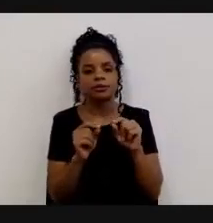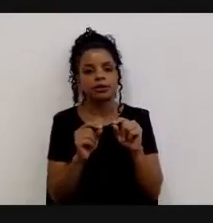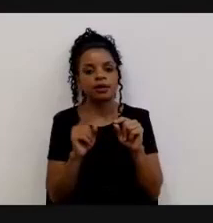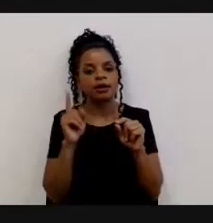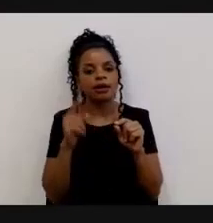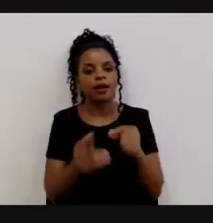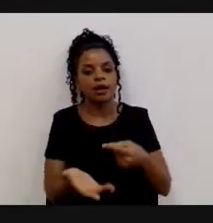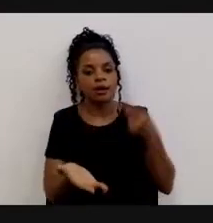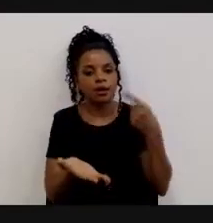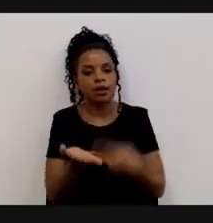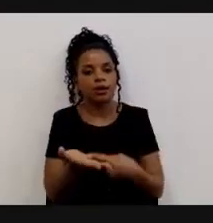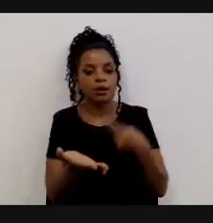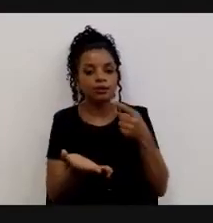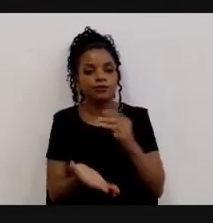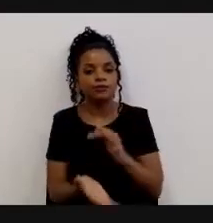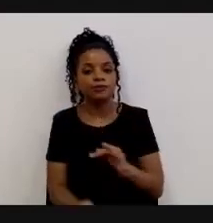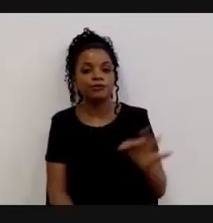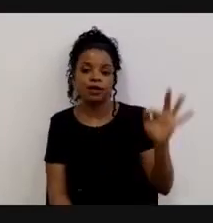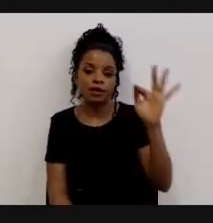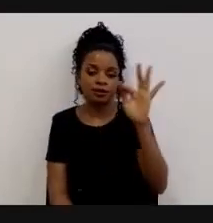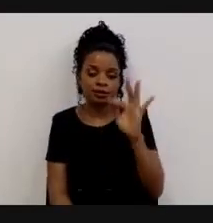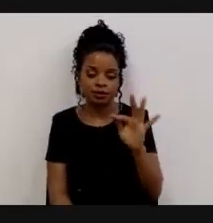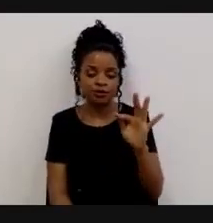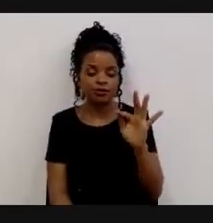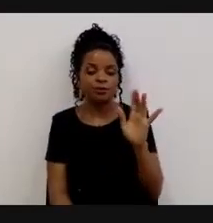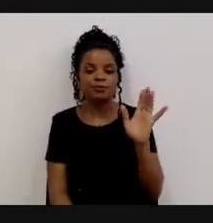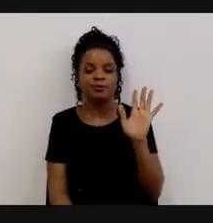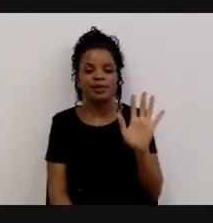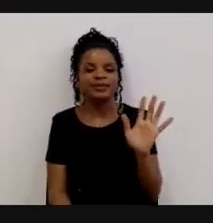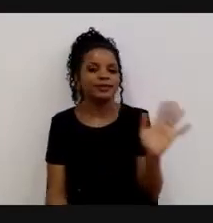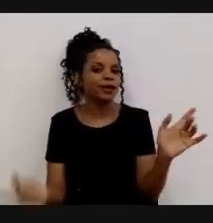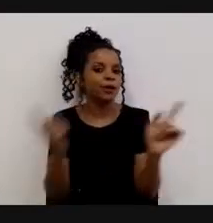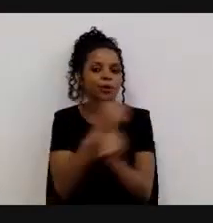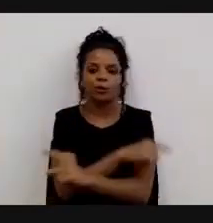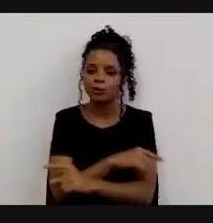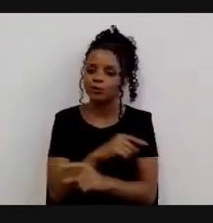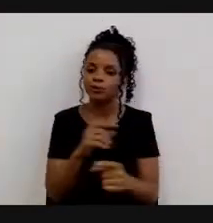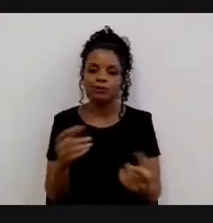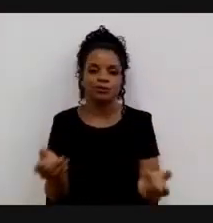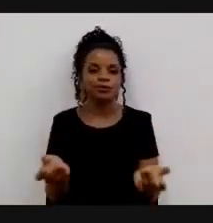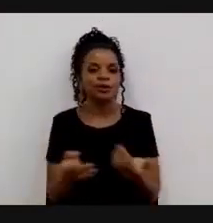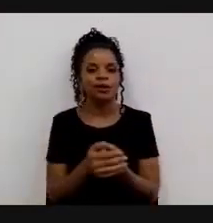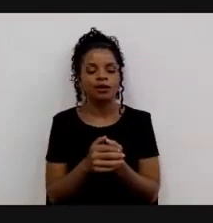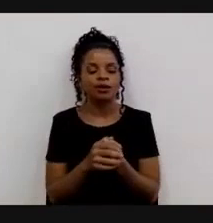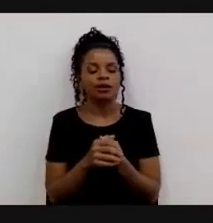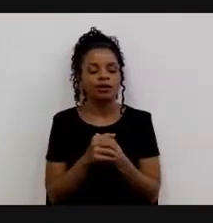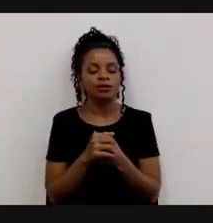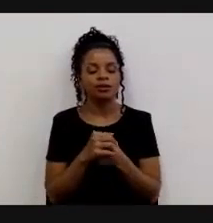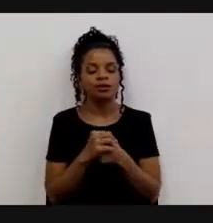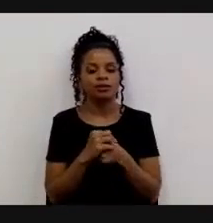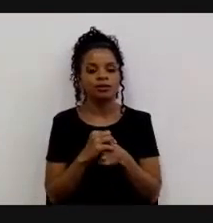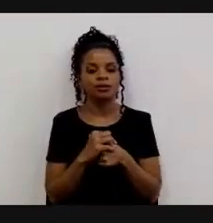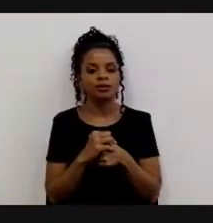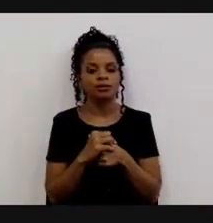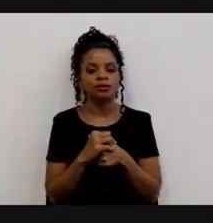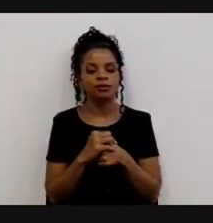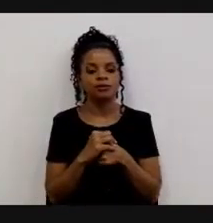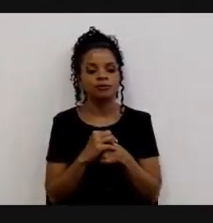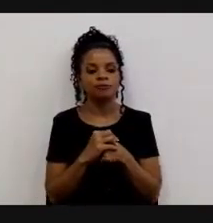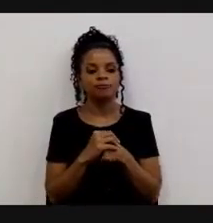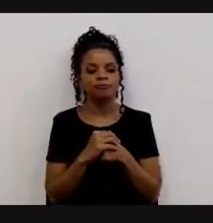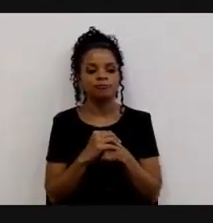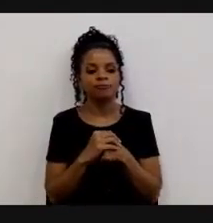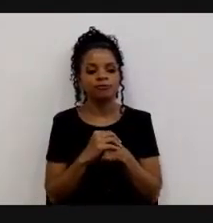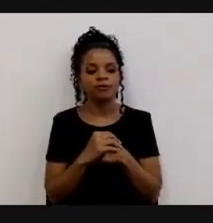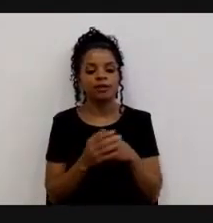pacto federativo. E, na realidade, ela causou o efeito contrário. Ela, basicamente, ela deixa que